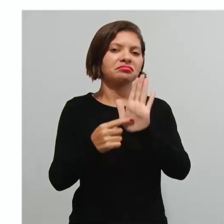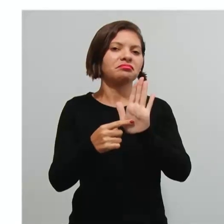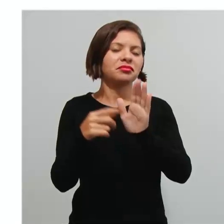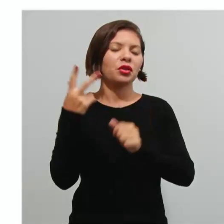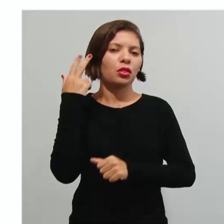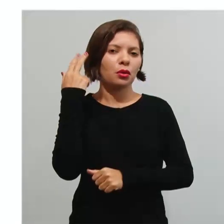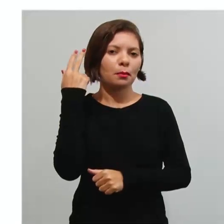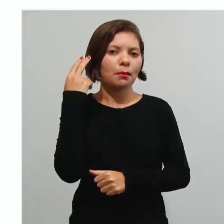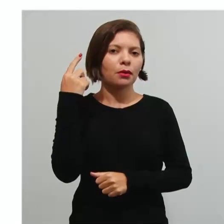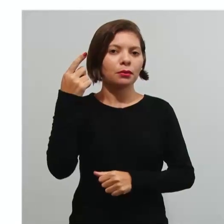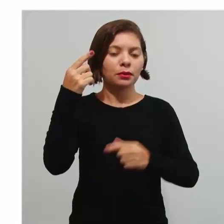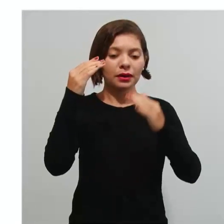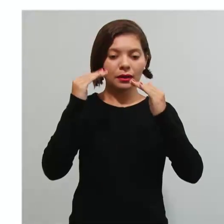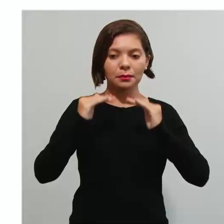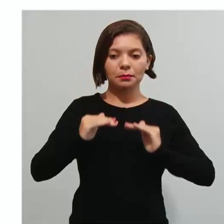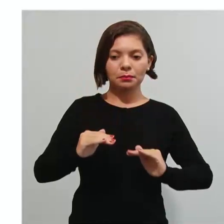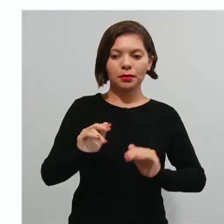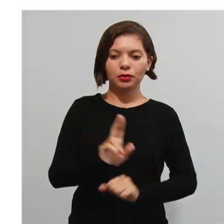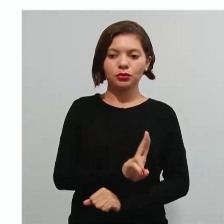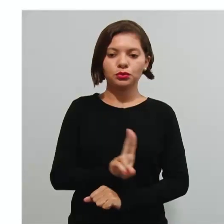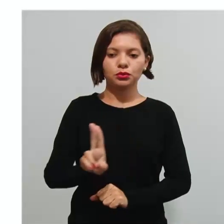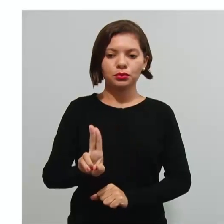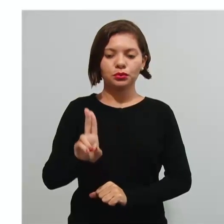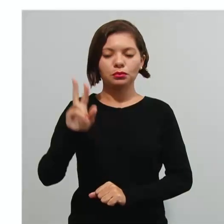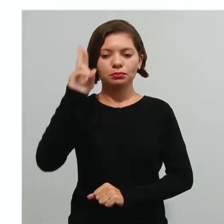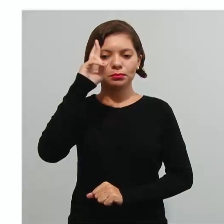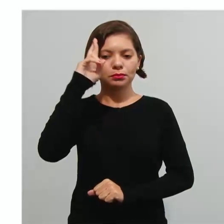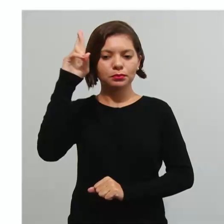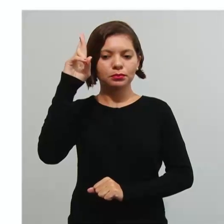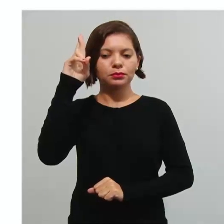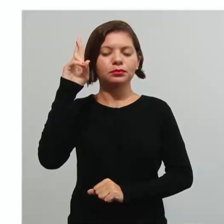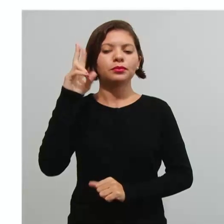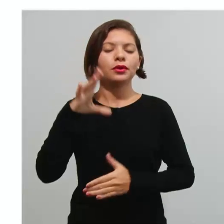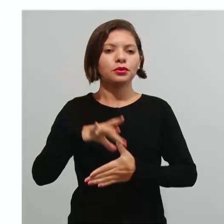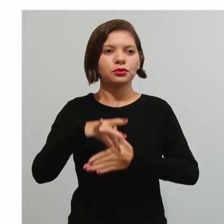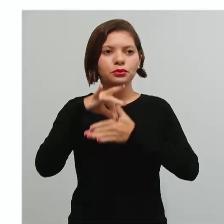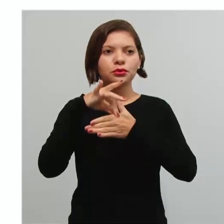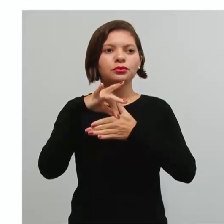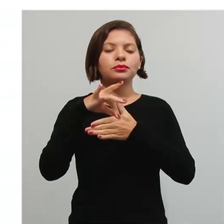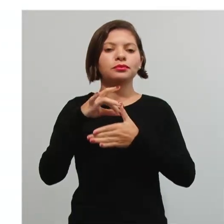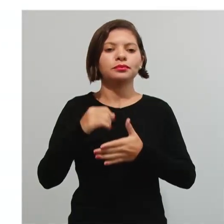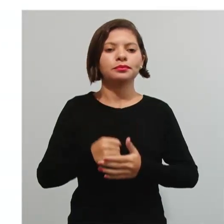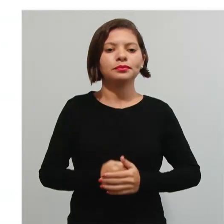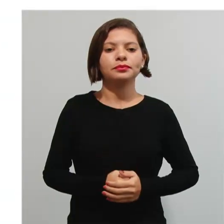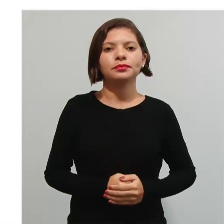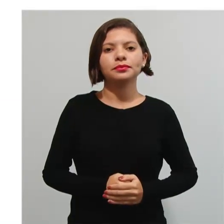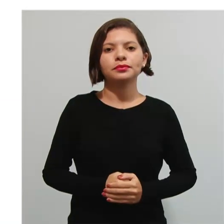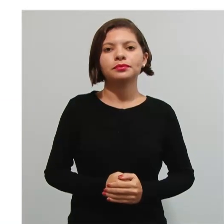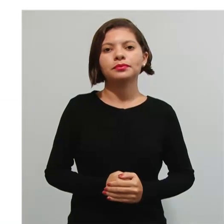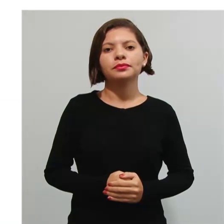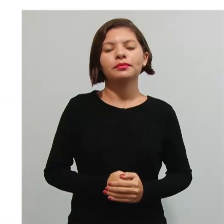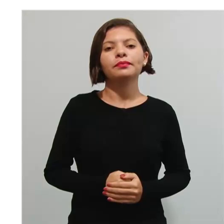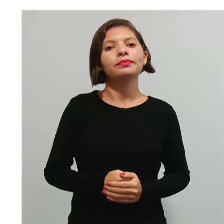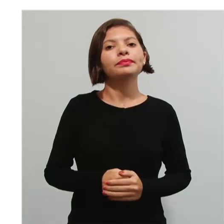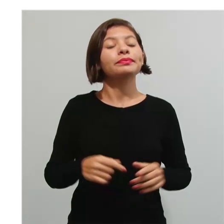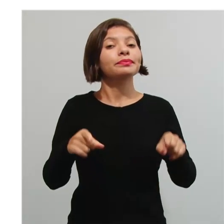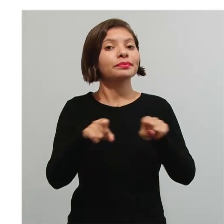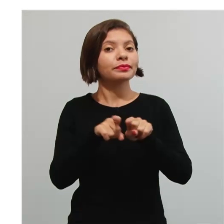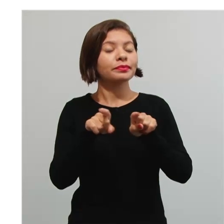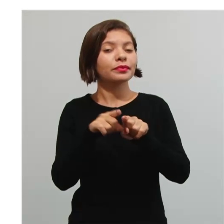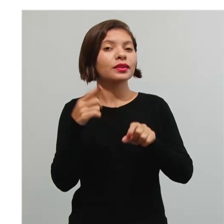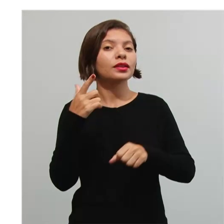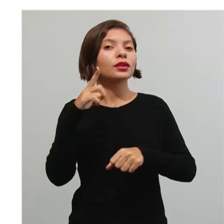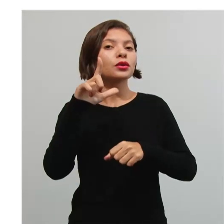em seguida o nome, né, da autoridade e o cargo dela, né, a função. Tem aqui um outro tipo